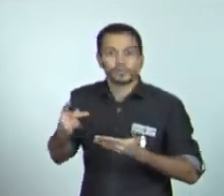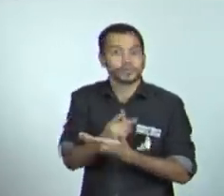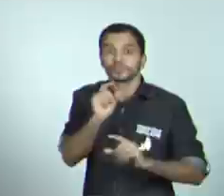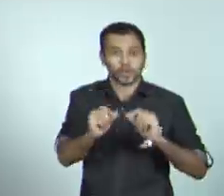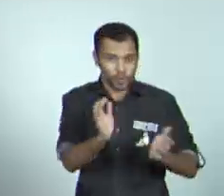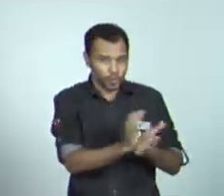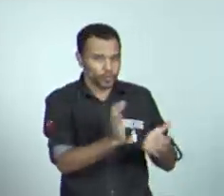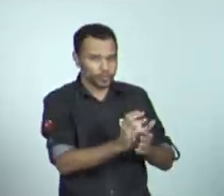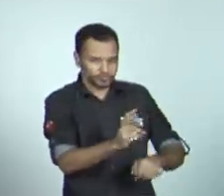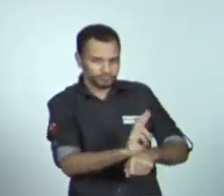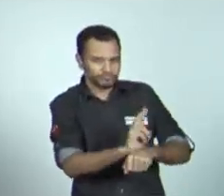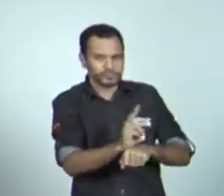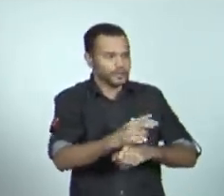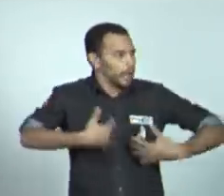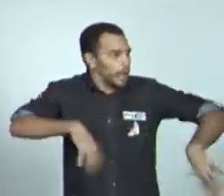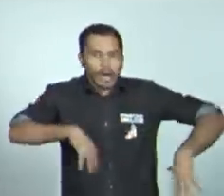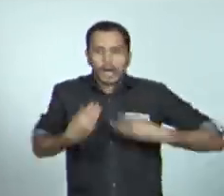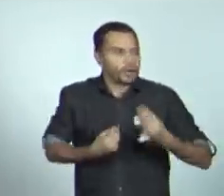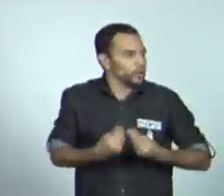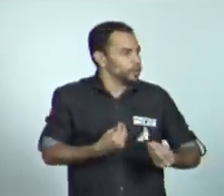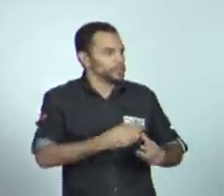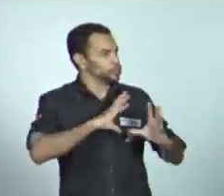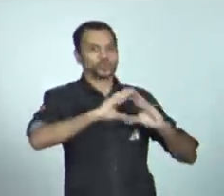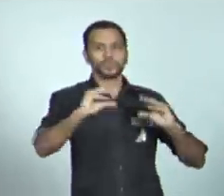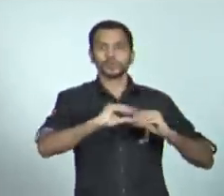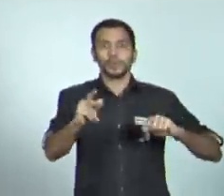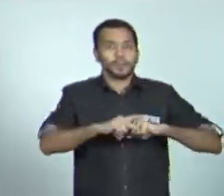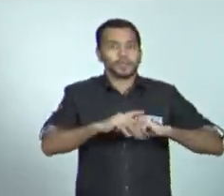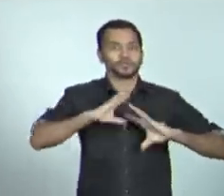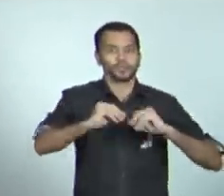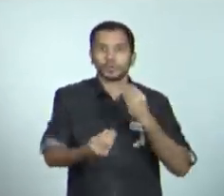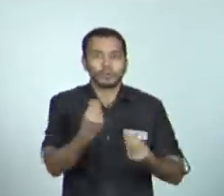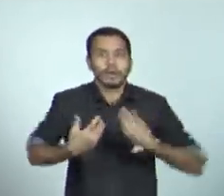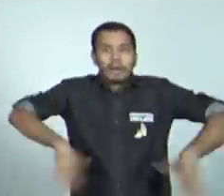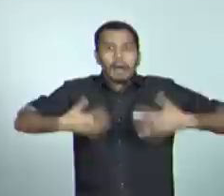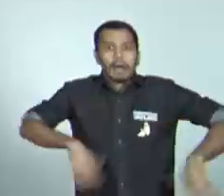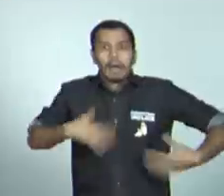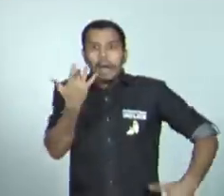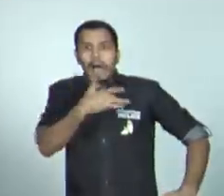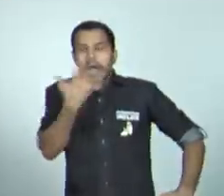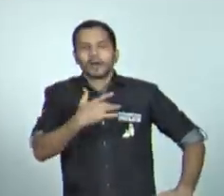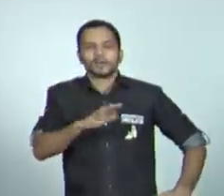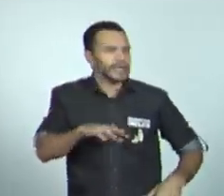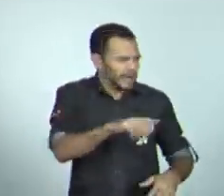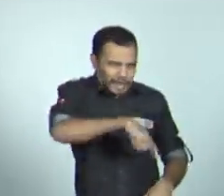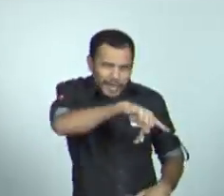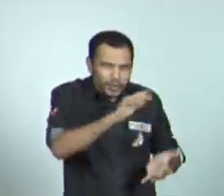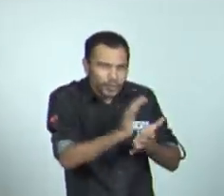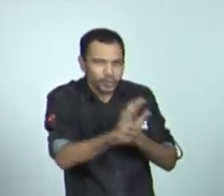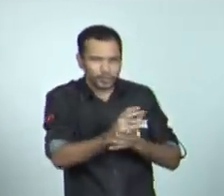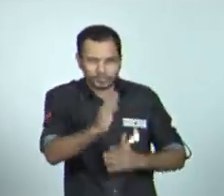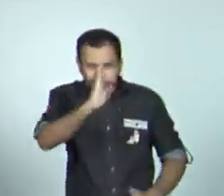soldados quanto aos que tinham acontecer quanto ao que tinha acontecido a pedro fazendo uma busca completa e